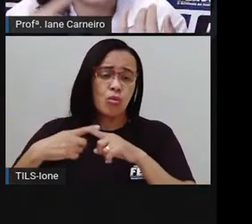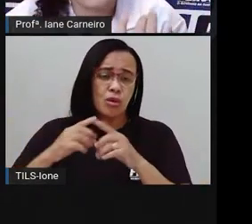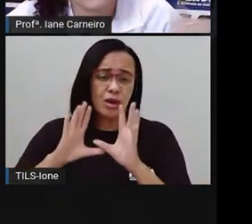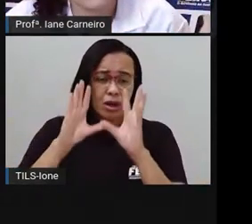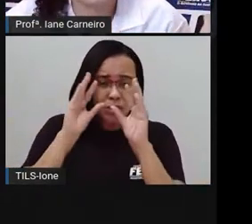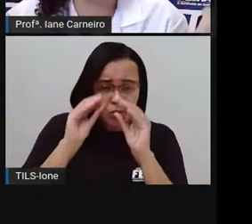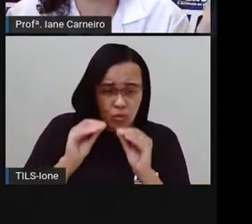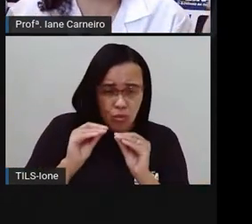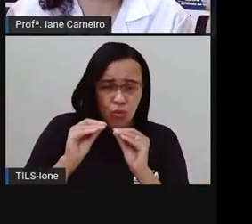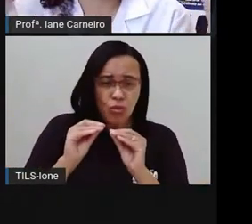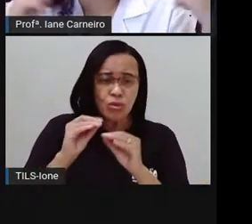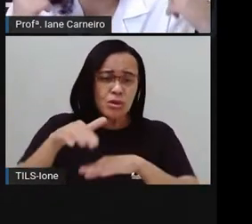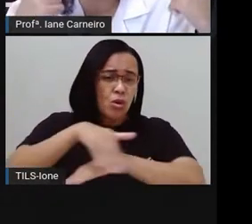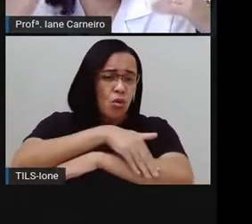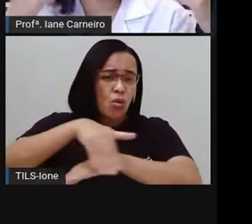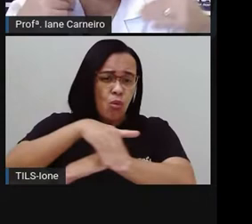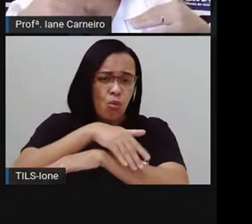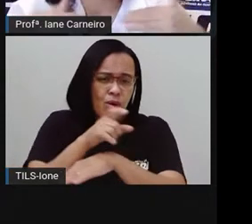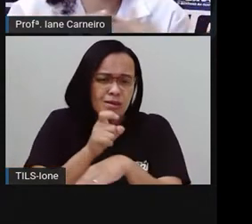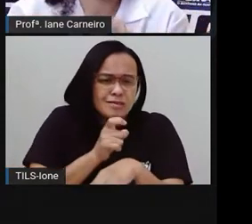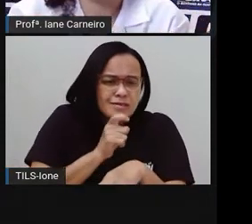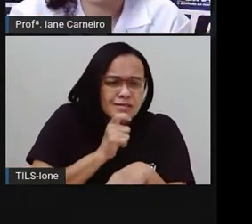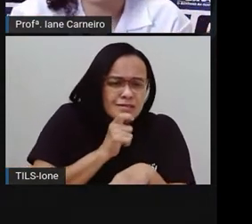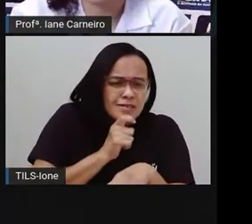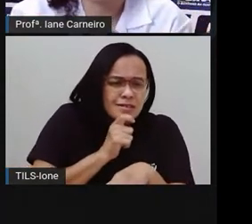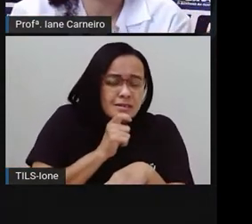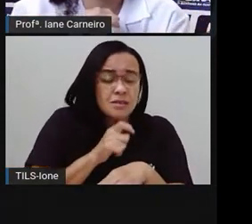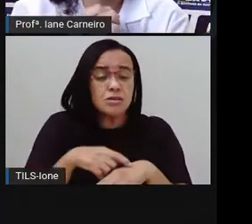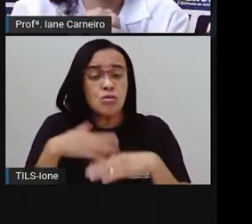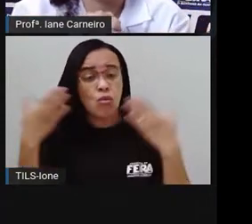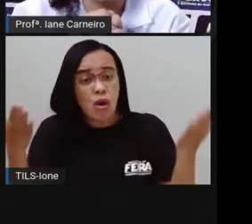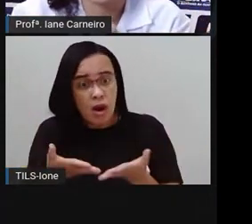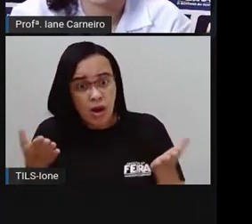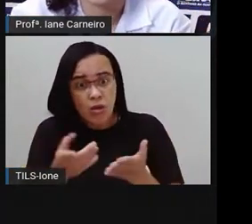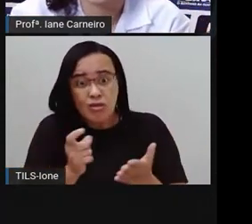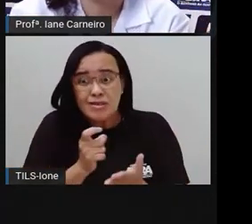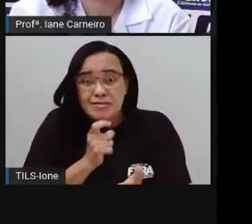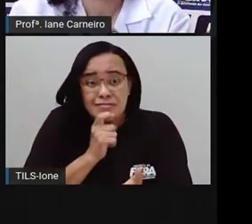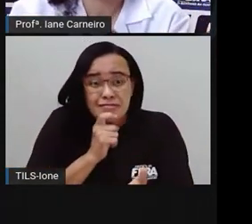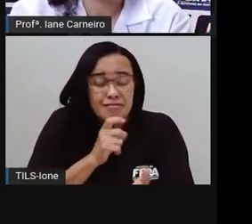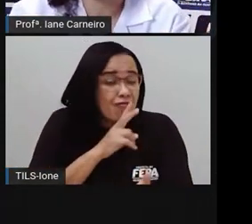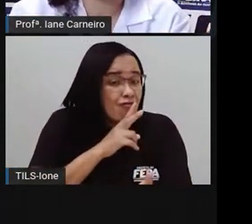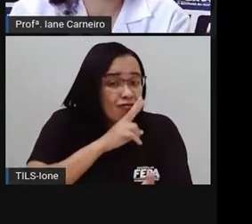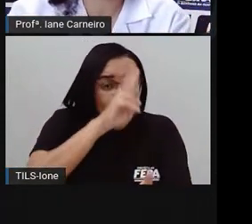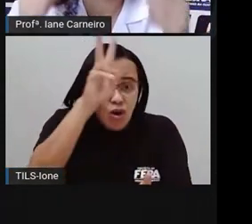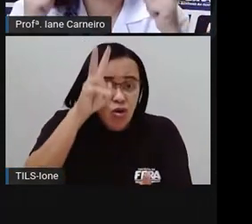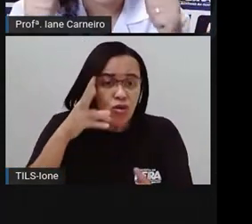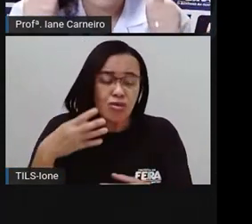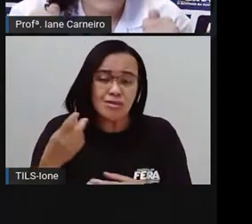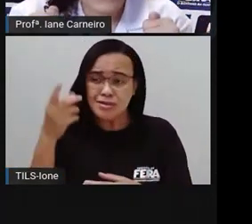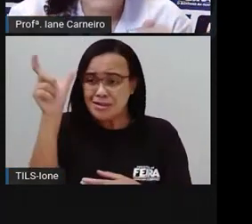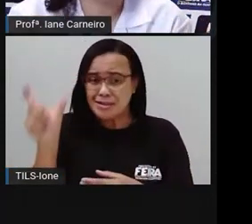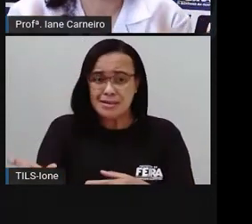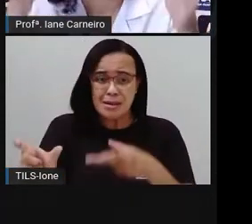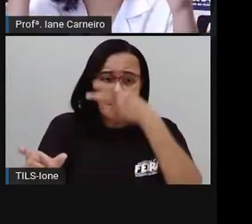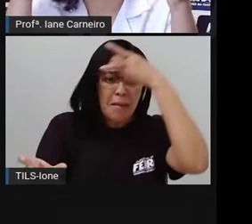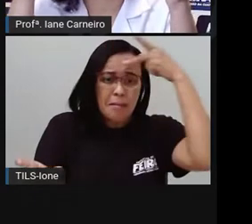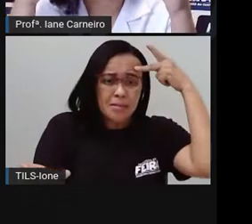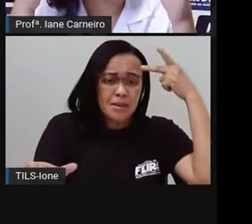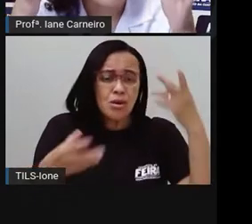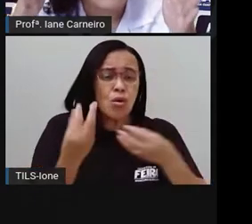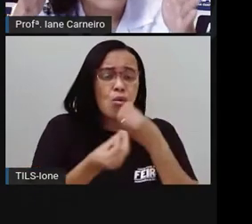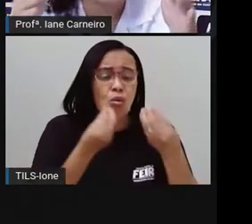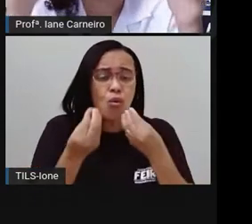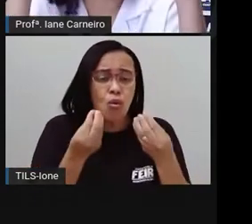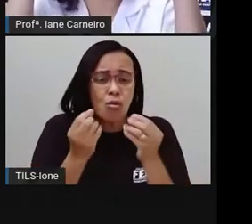passa frio. Imagine esses dias que estava fazendo frio aqui em Feira de Santana. Imagine se na sua casa, que tem